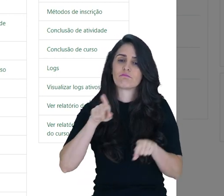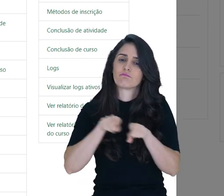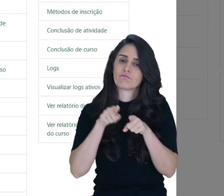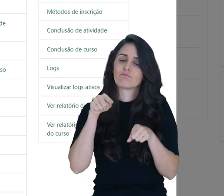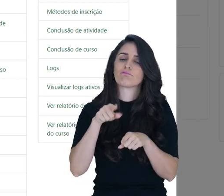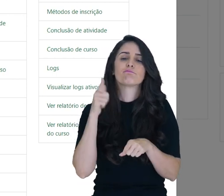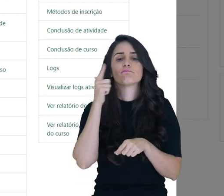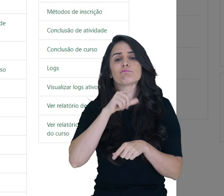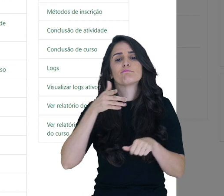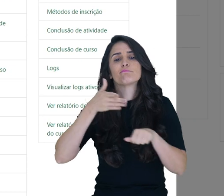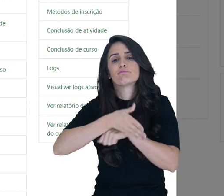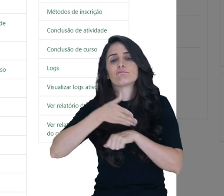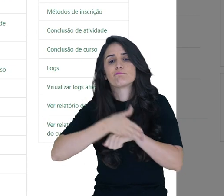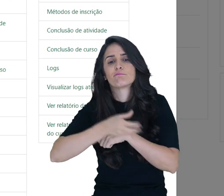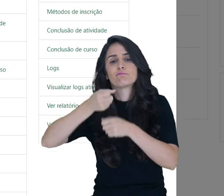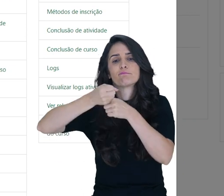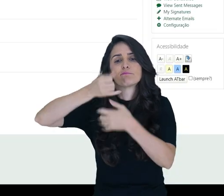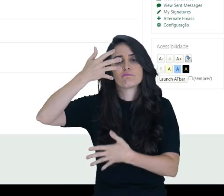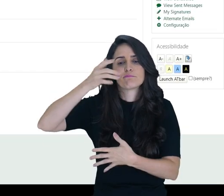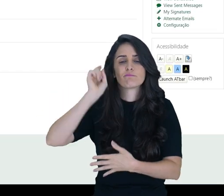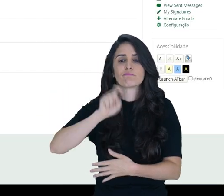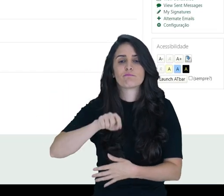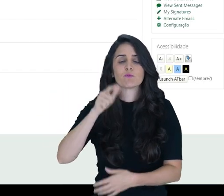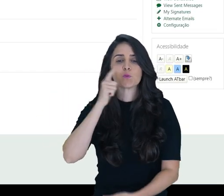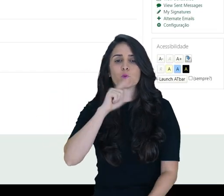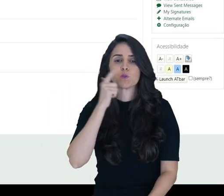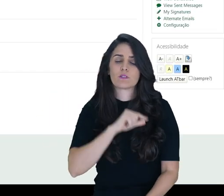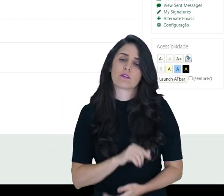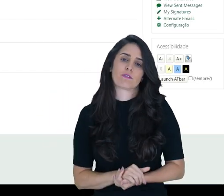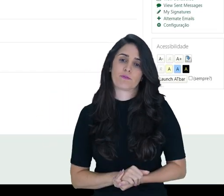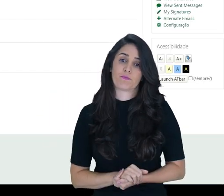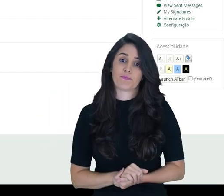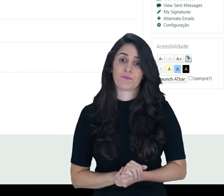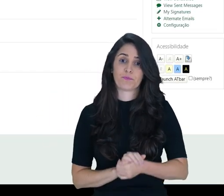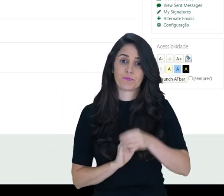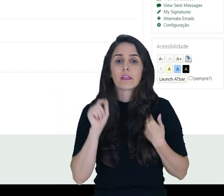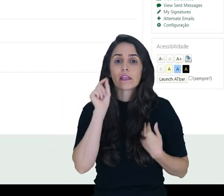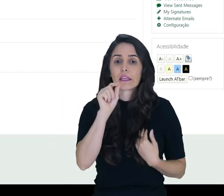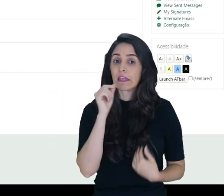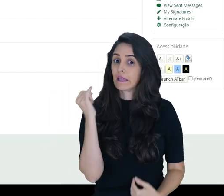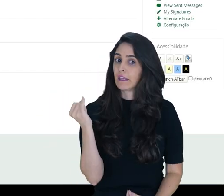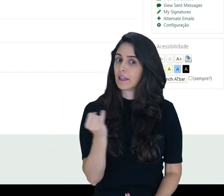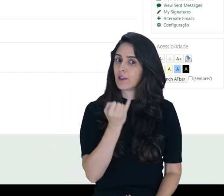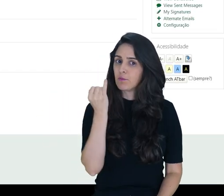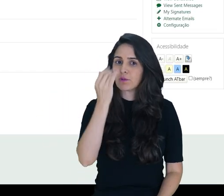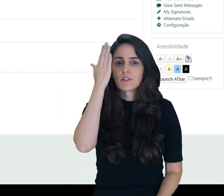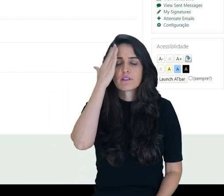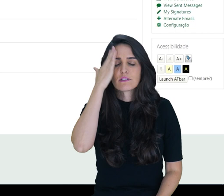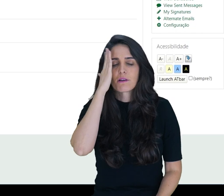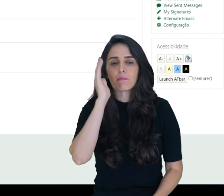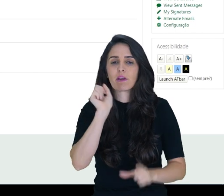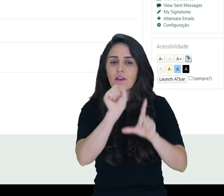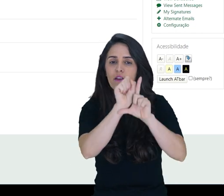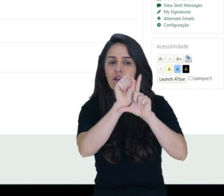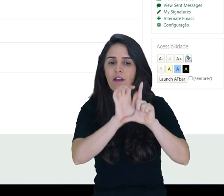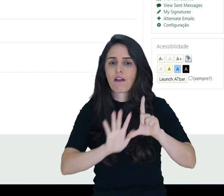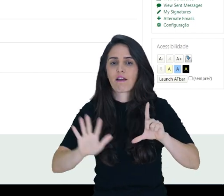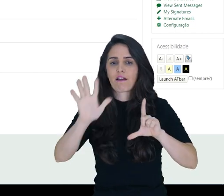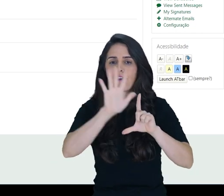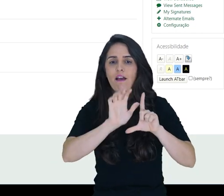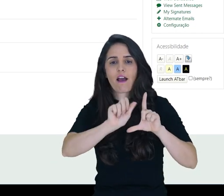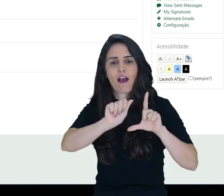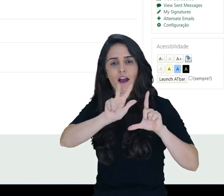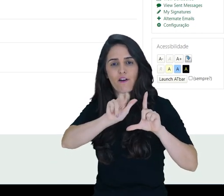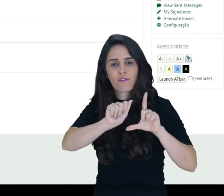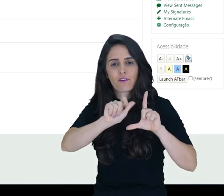aqui menu é importante lembrar também que aqui dentro da nossa sala virtual nós